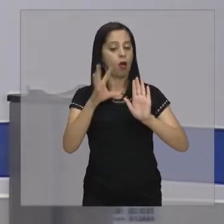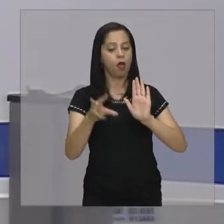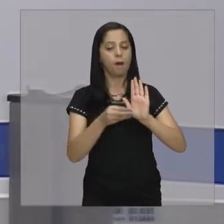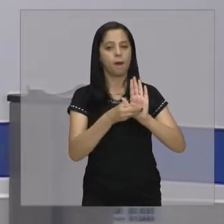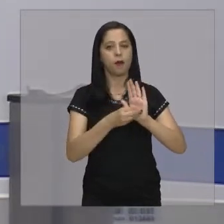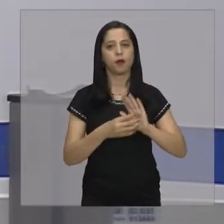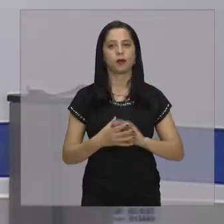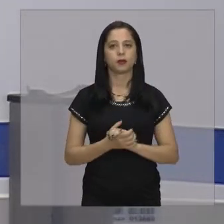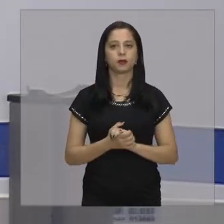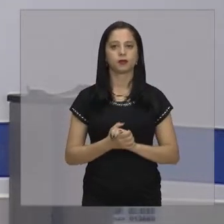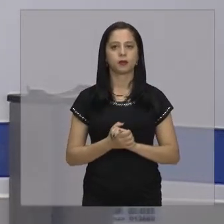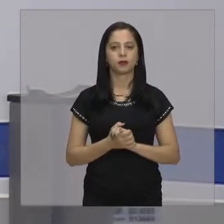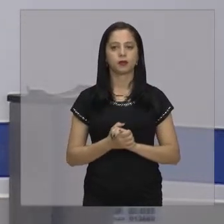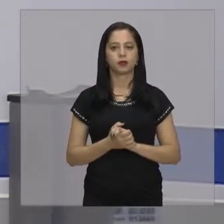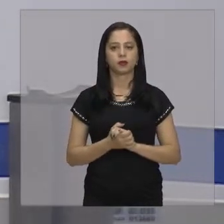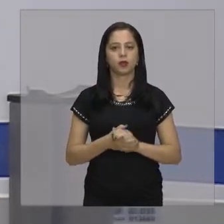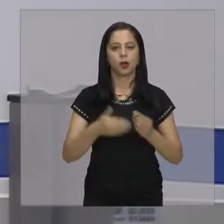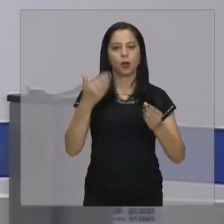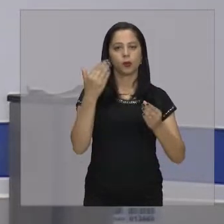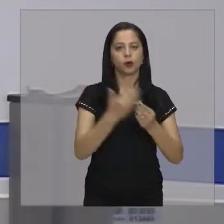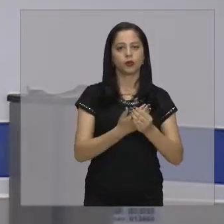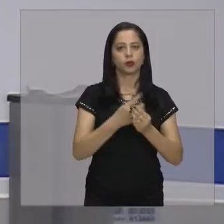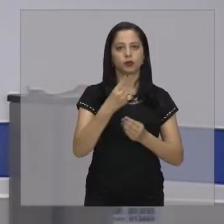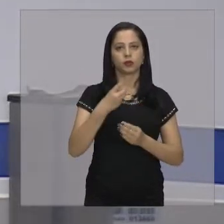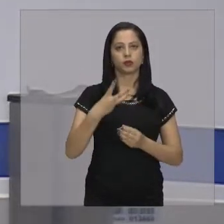emendas. Processo número